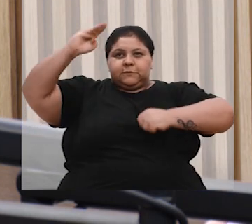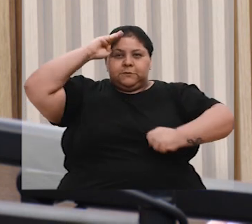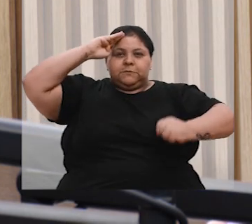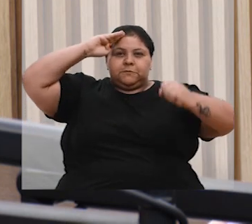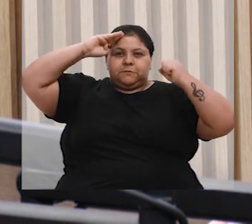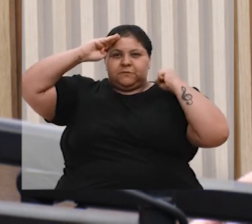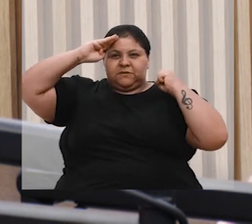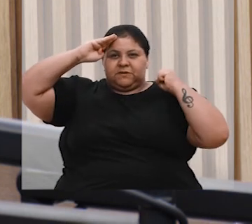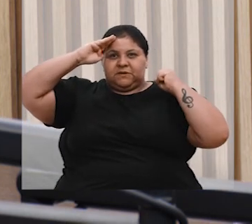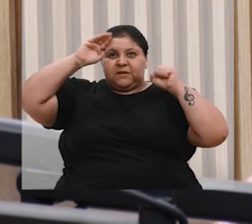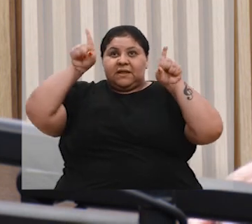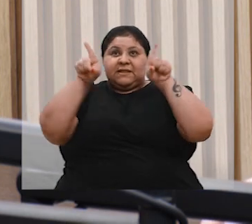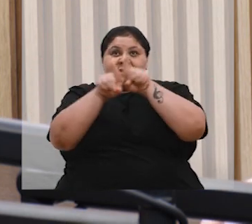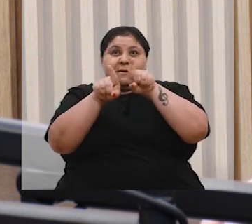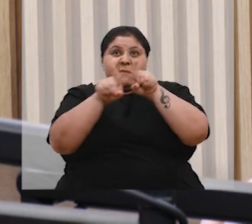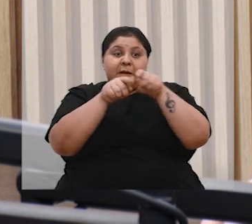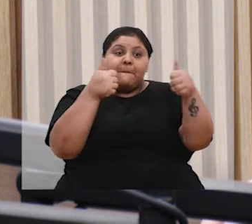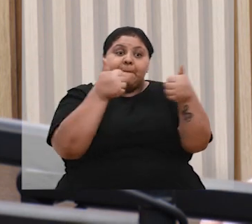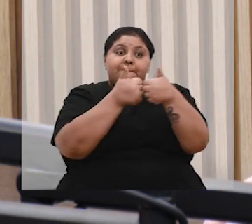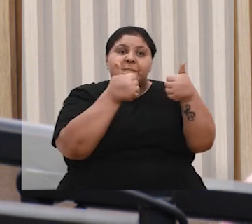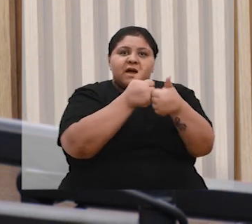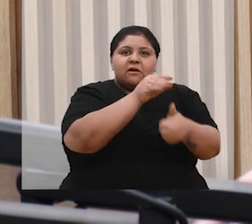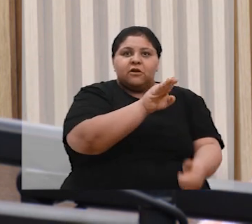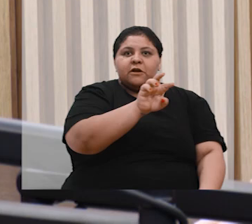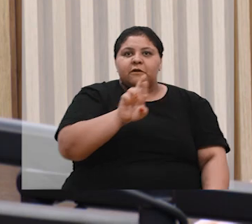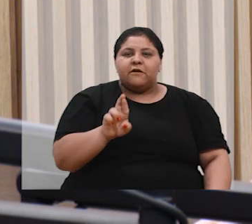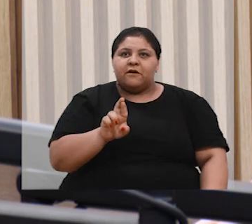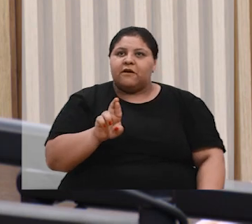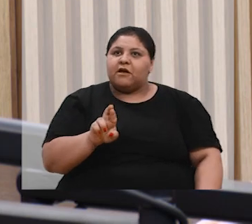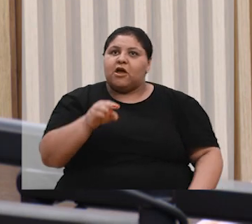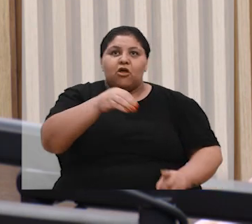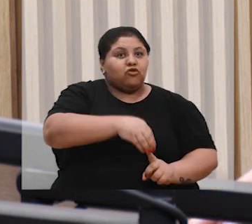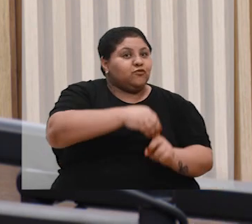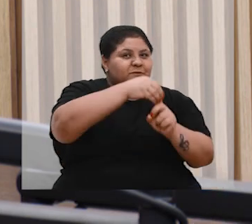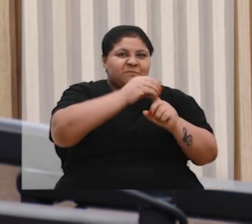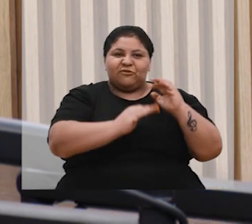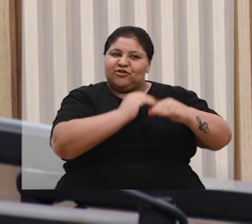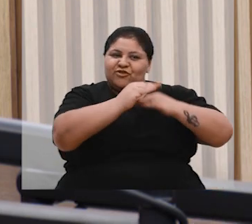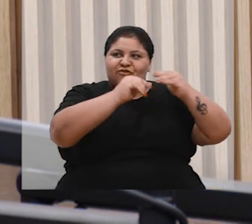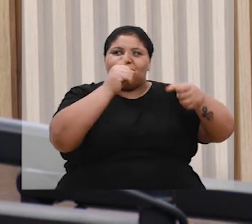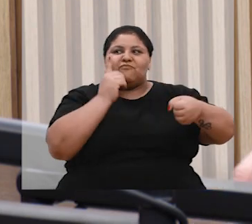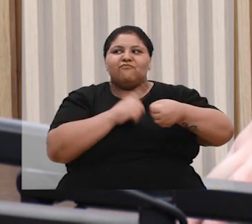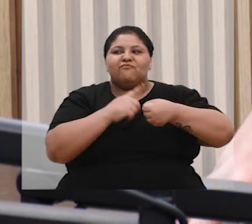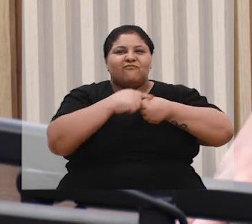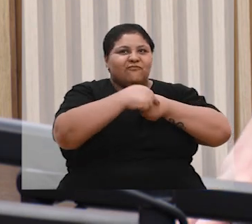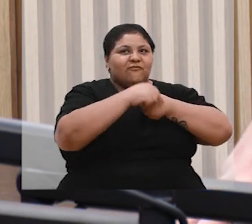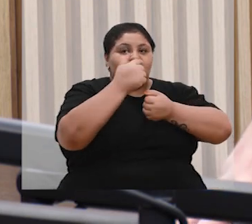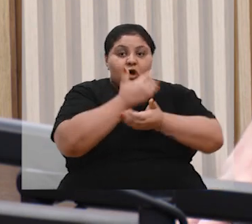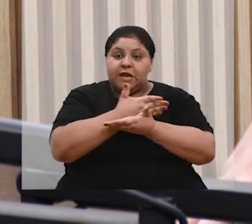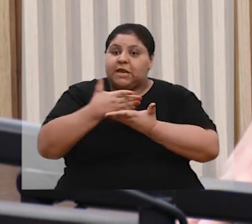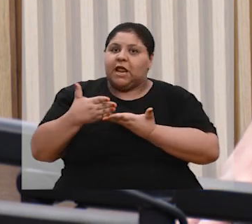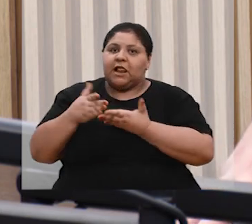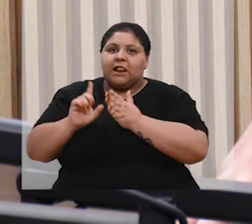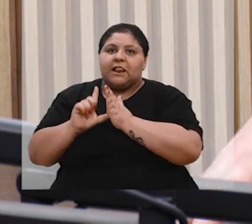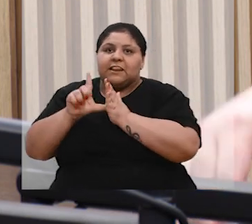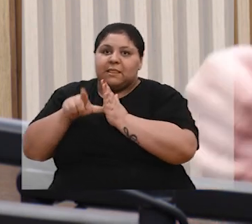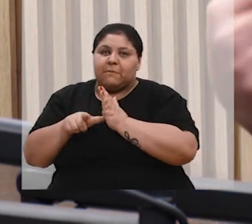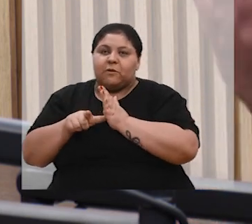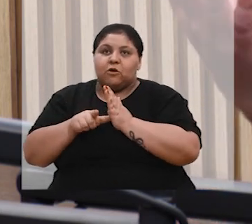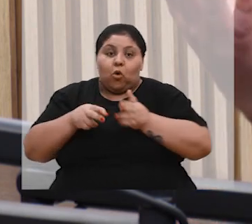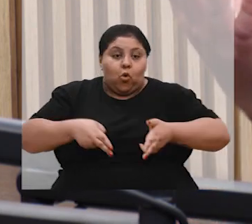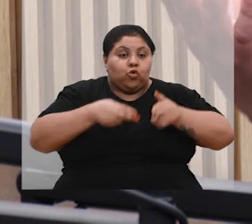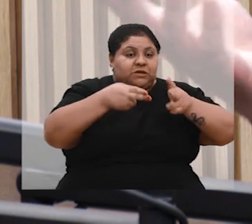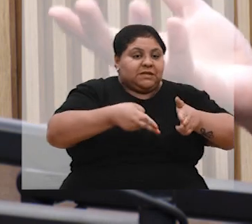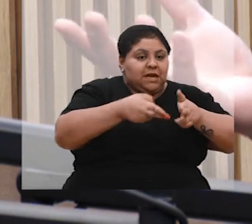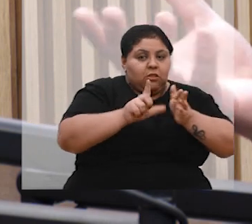porque é na BR. A BR é um dos corações do desenvolvimento da cidade. Foi o trilho, depois a BR, e